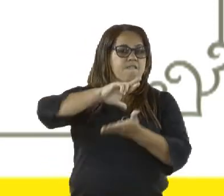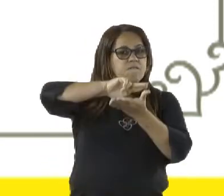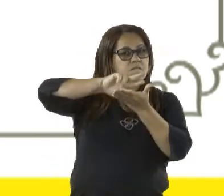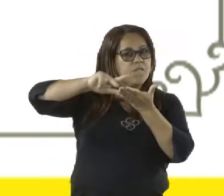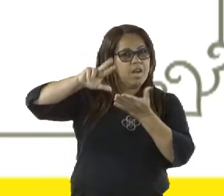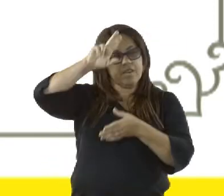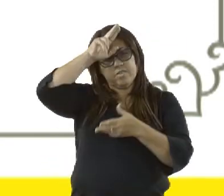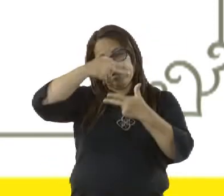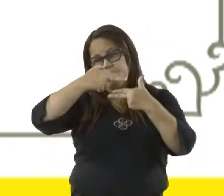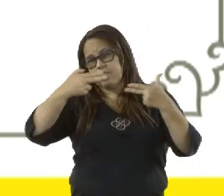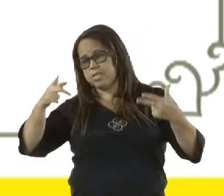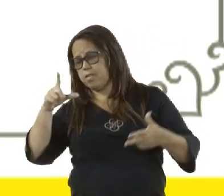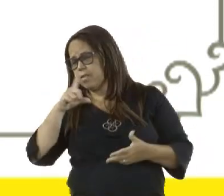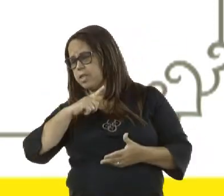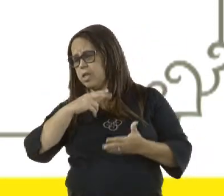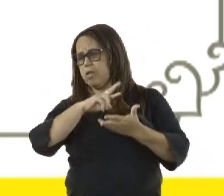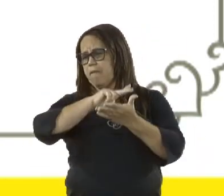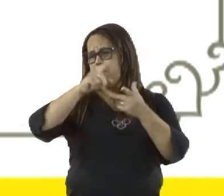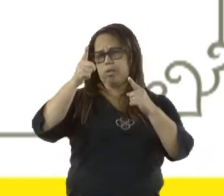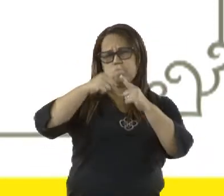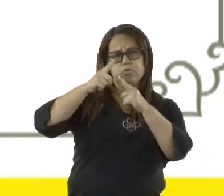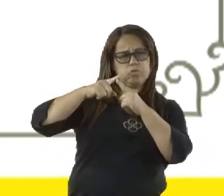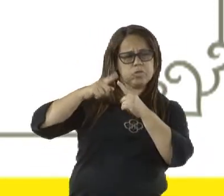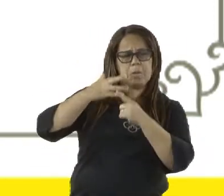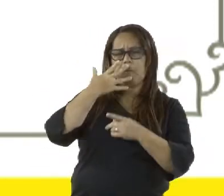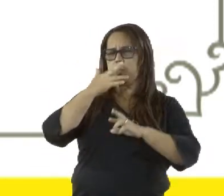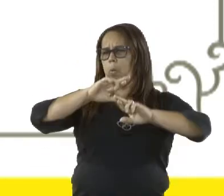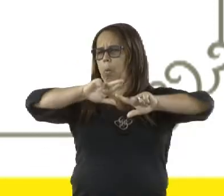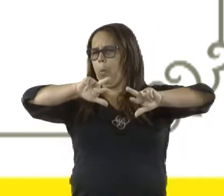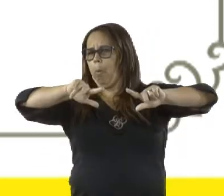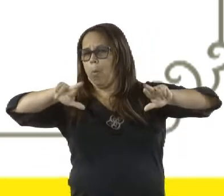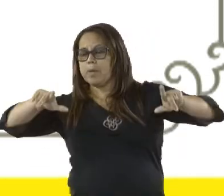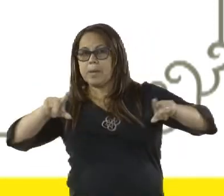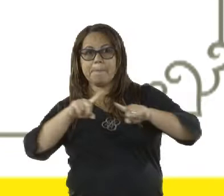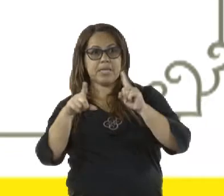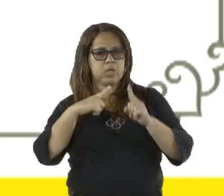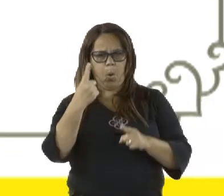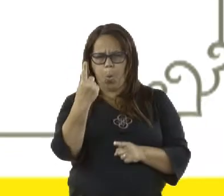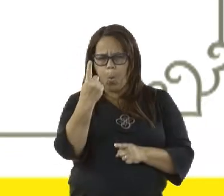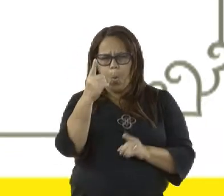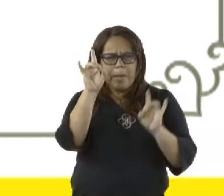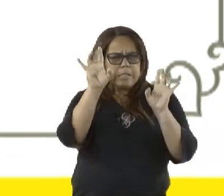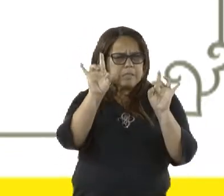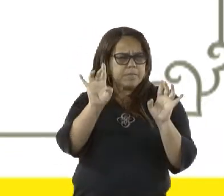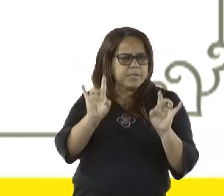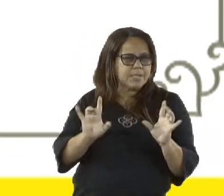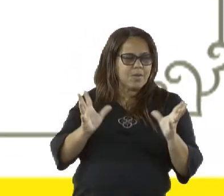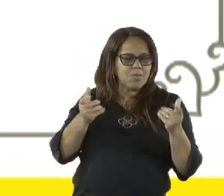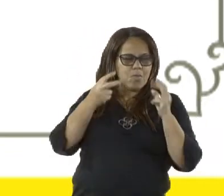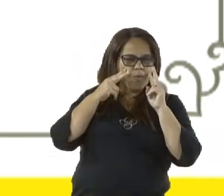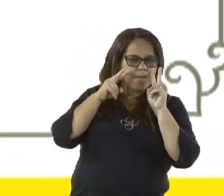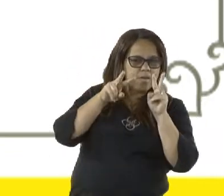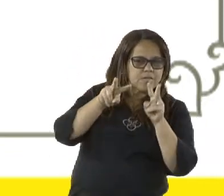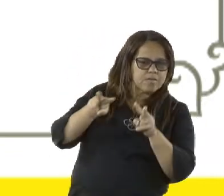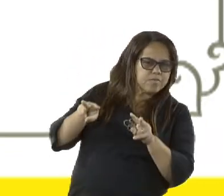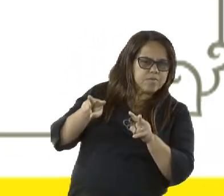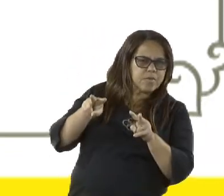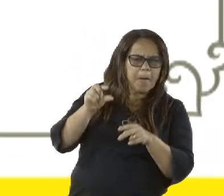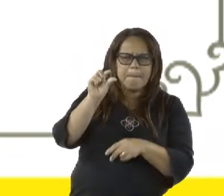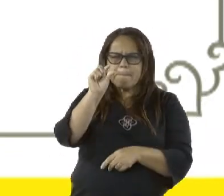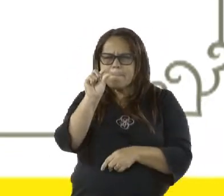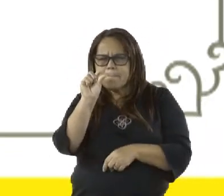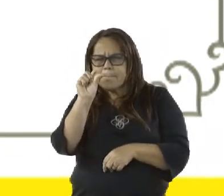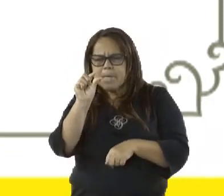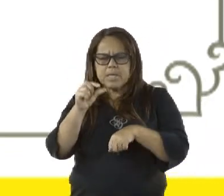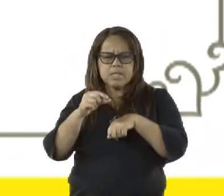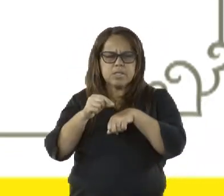Tinha insetos de todos os tipos, formas e cores, mas um especial não passava despercebido. Era uma pequena joaninha